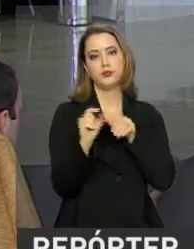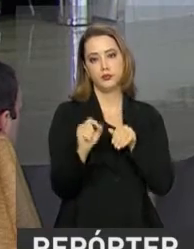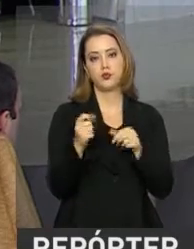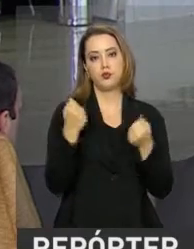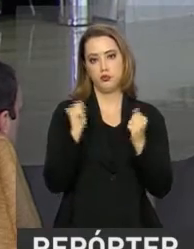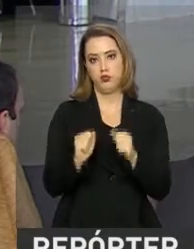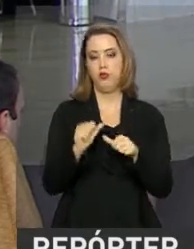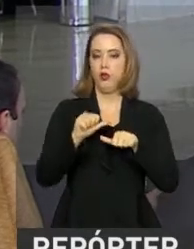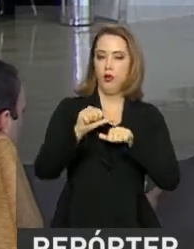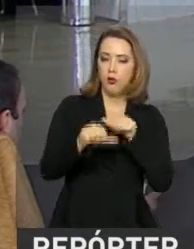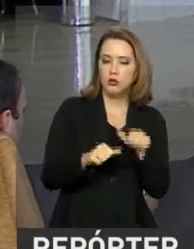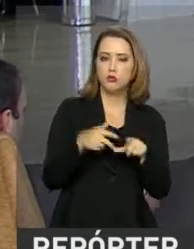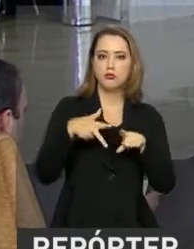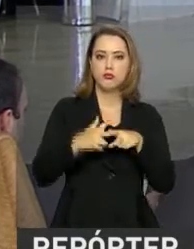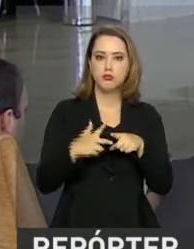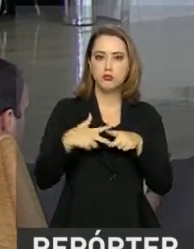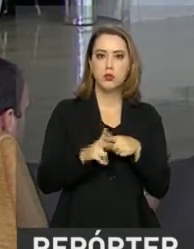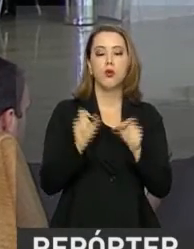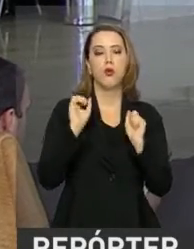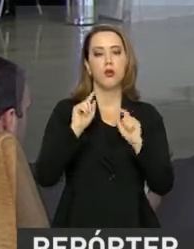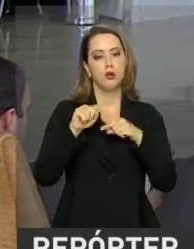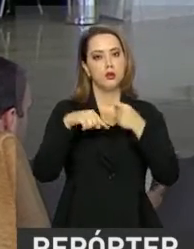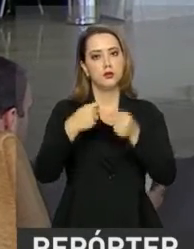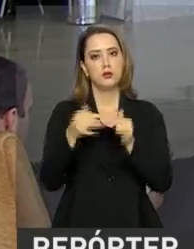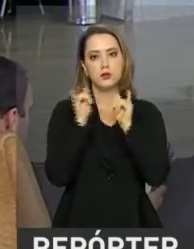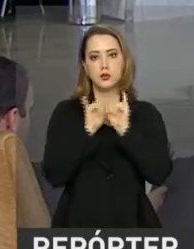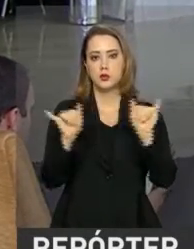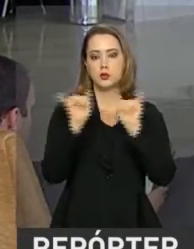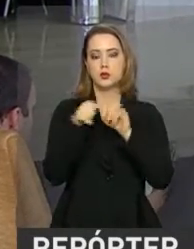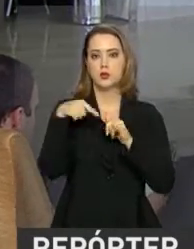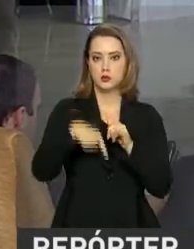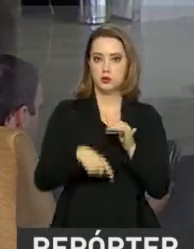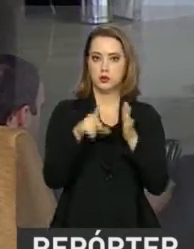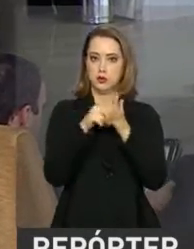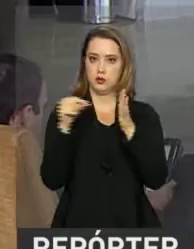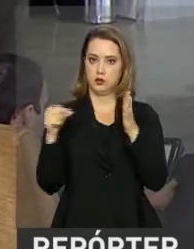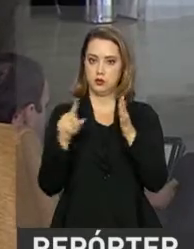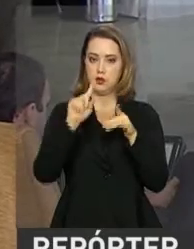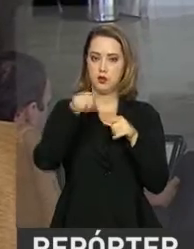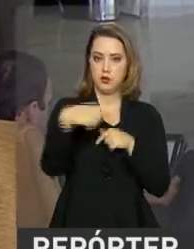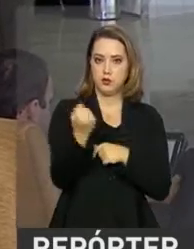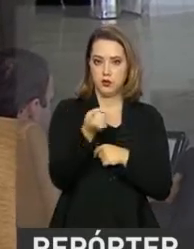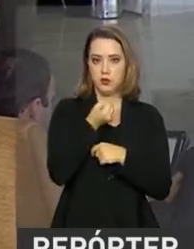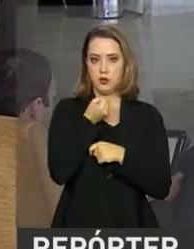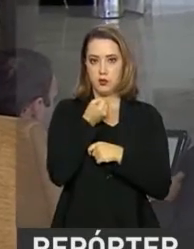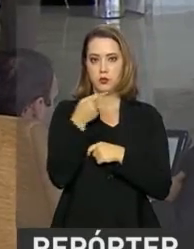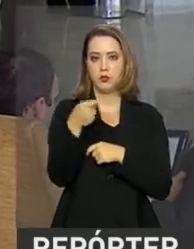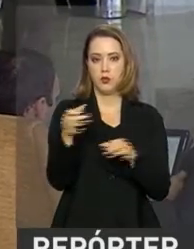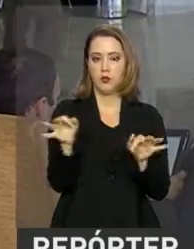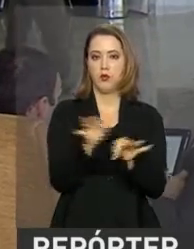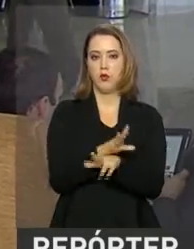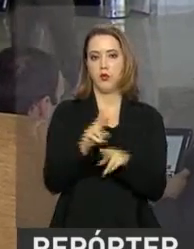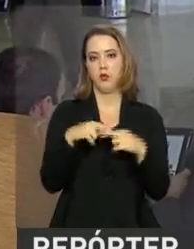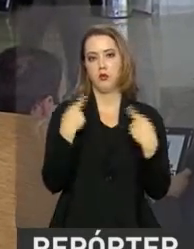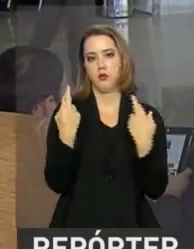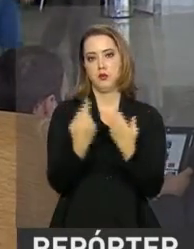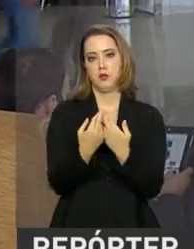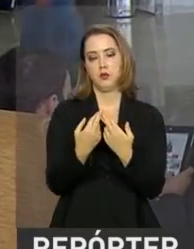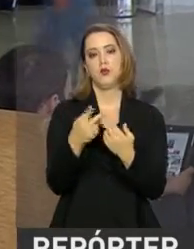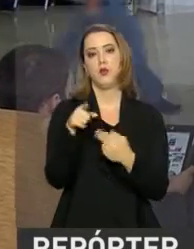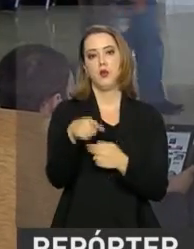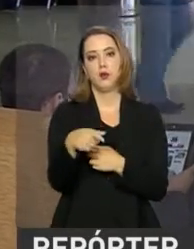e deve ser anunciada aqui no palácio do planalto em uma entrevista coletiva depois dessa reunião entre os governadores